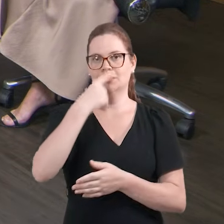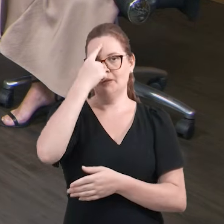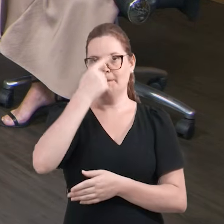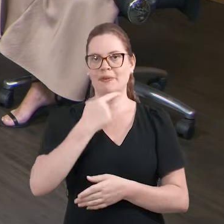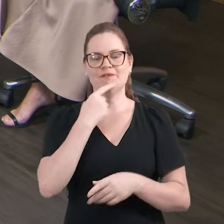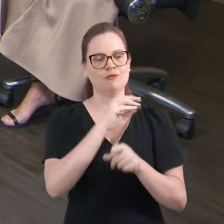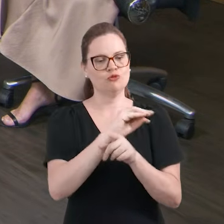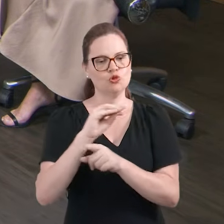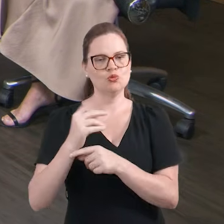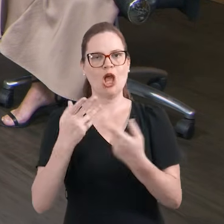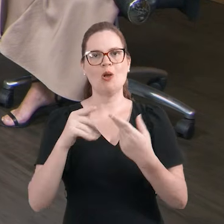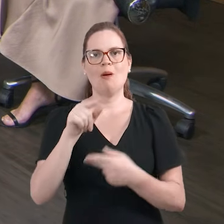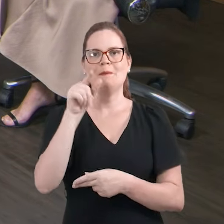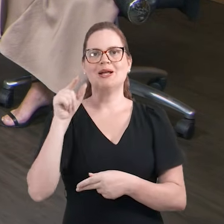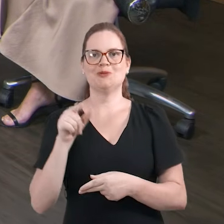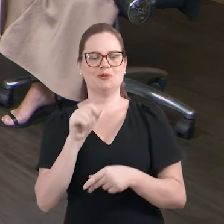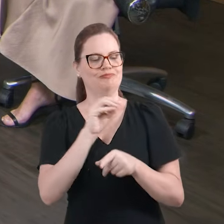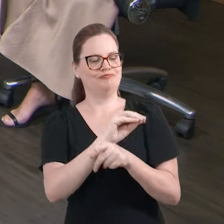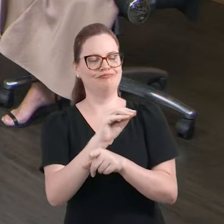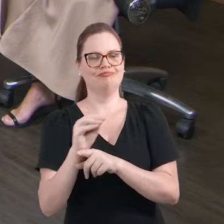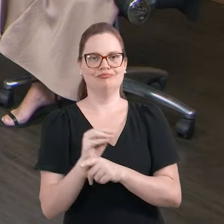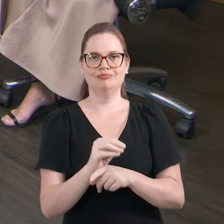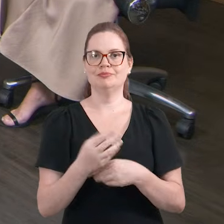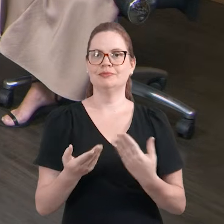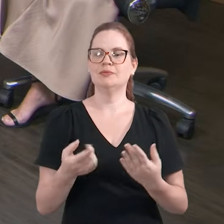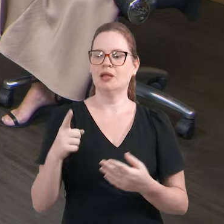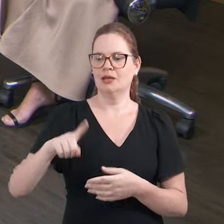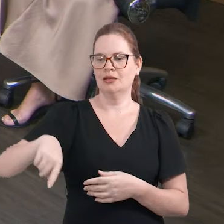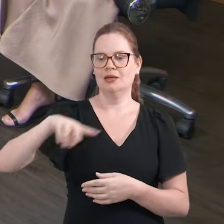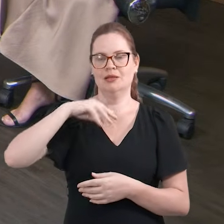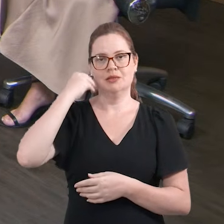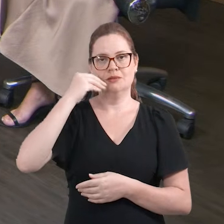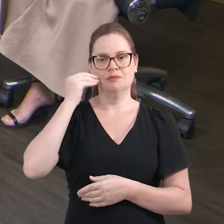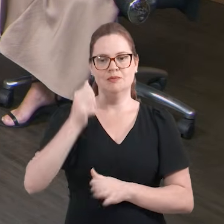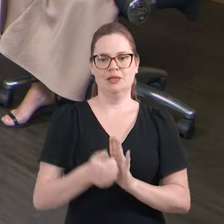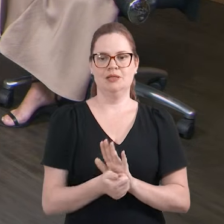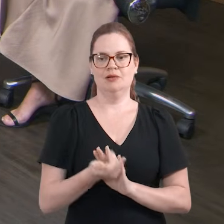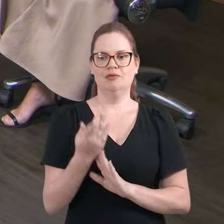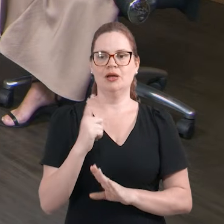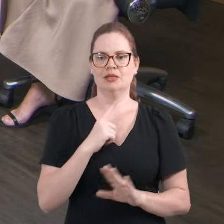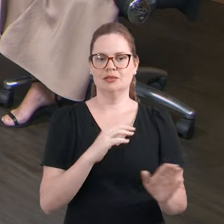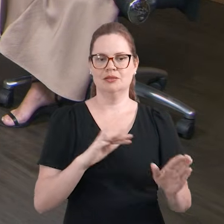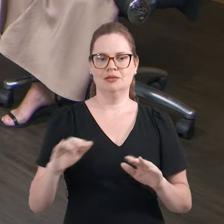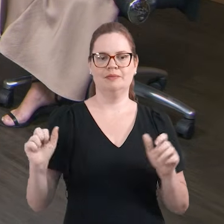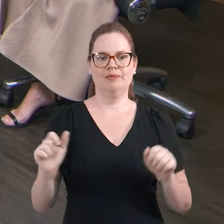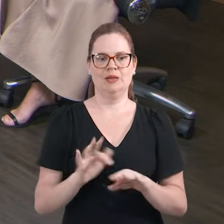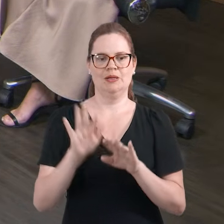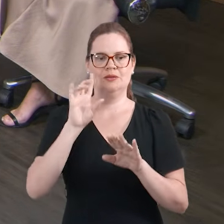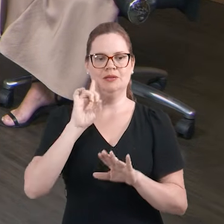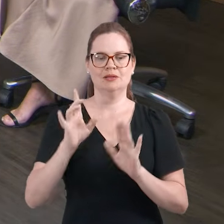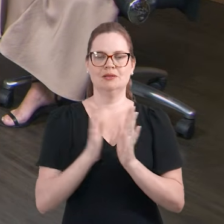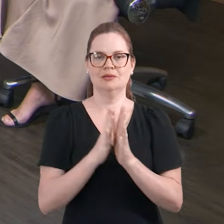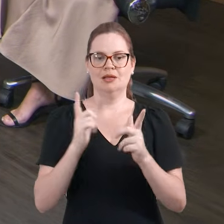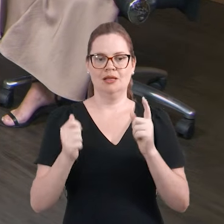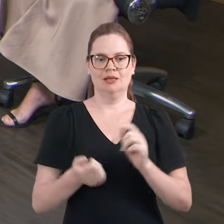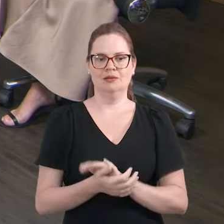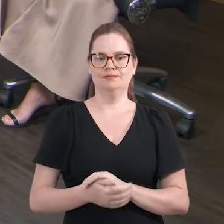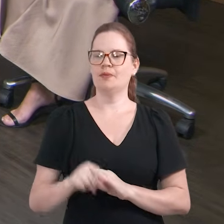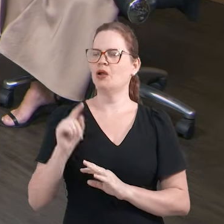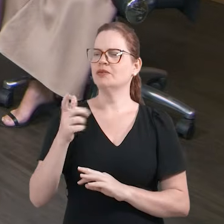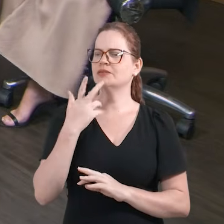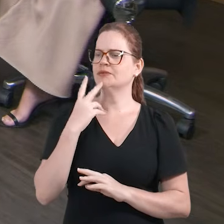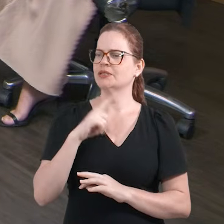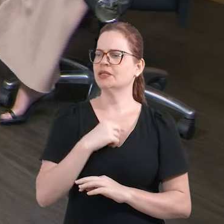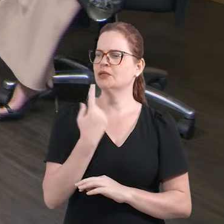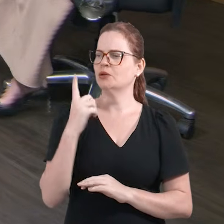perfil de apacentar. E eles têm tido muitas experiências Glória a Deus. com isso. Glória a Amém. Deus. Aleluia. Você falou que você